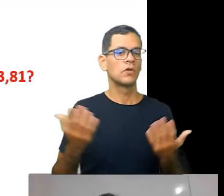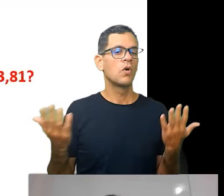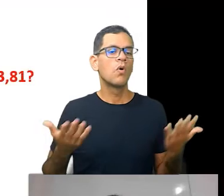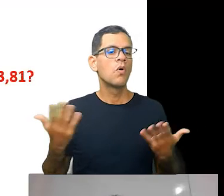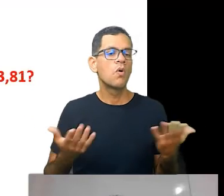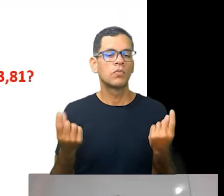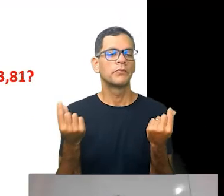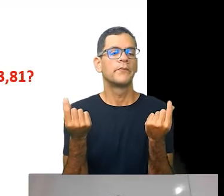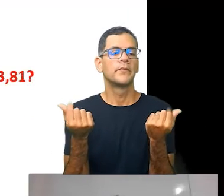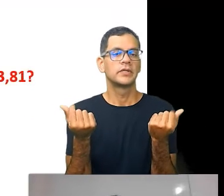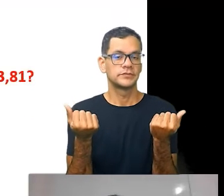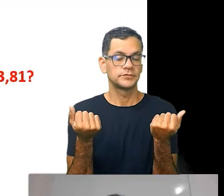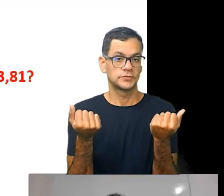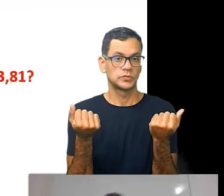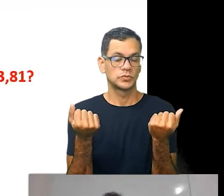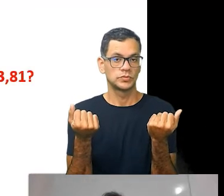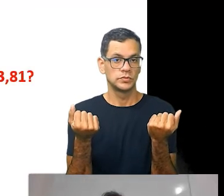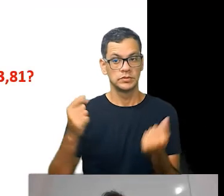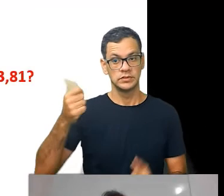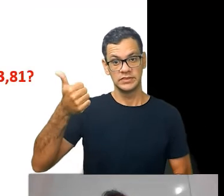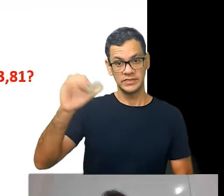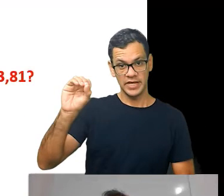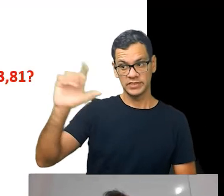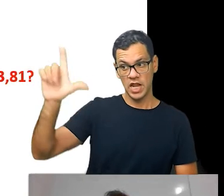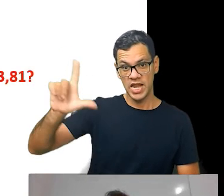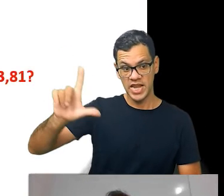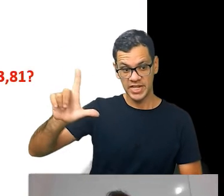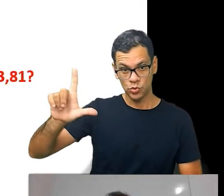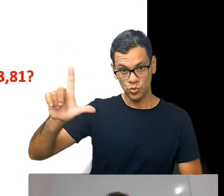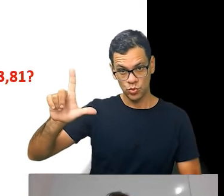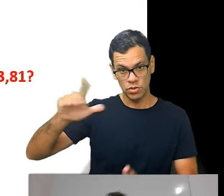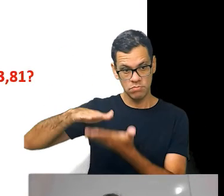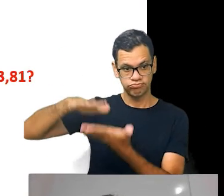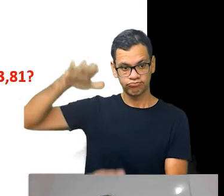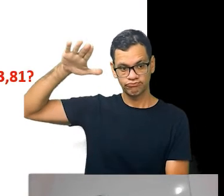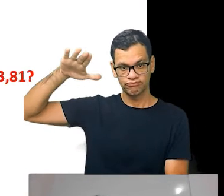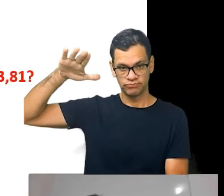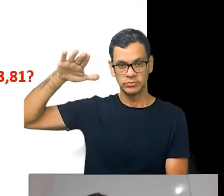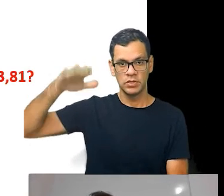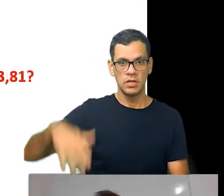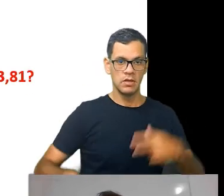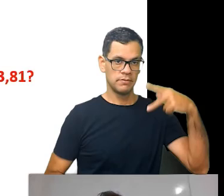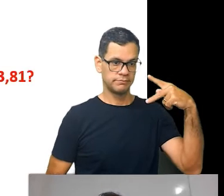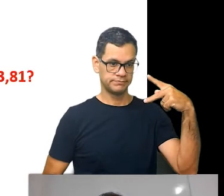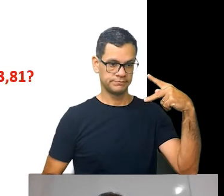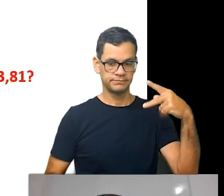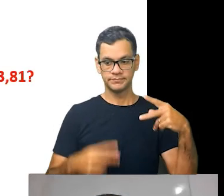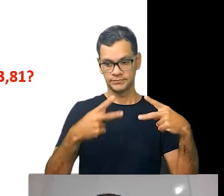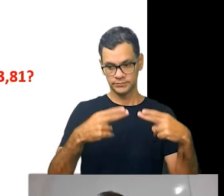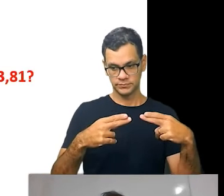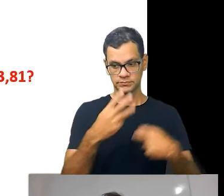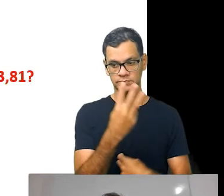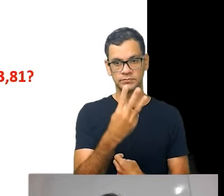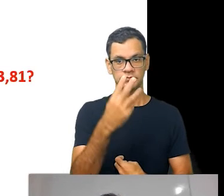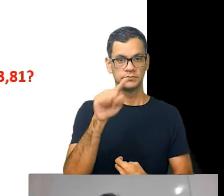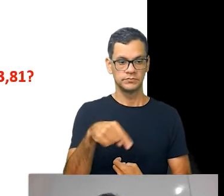exemplo A, veja, qual é o preço de 10 litros de etanol? Então, o preço, a gente vai usar pela formulinha,